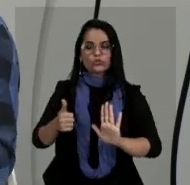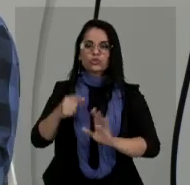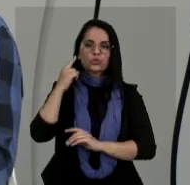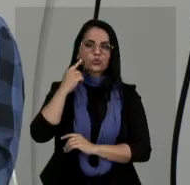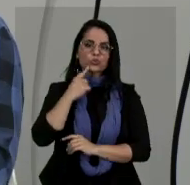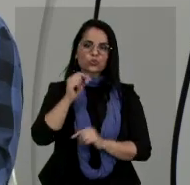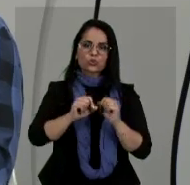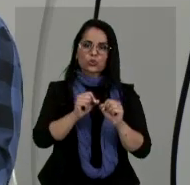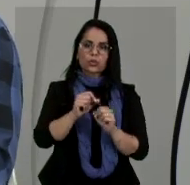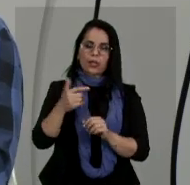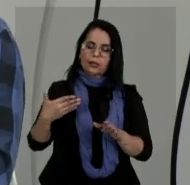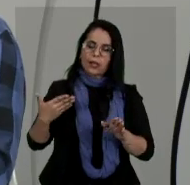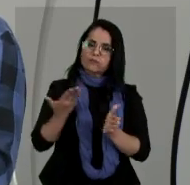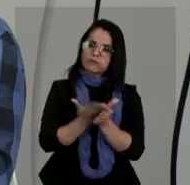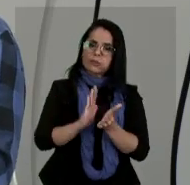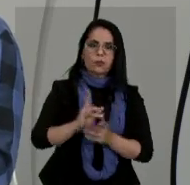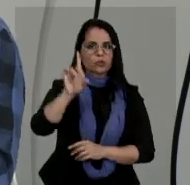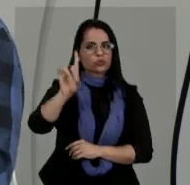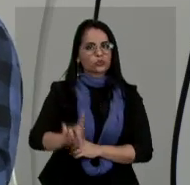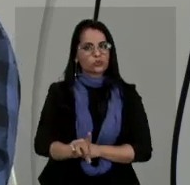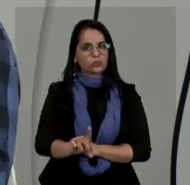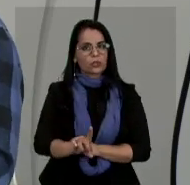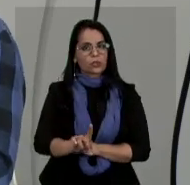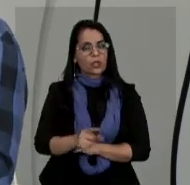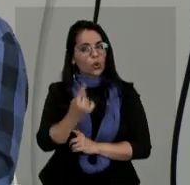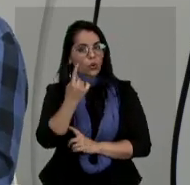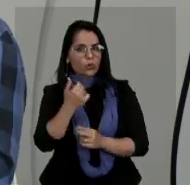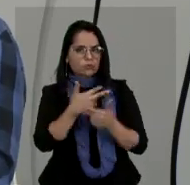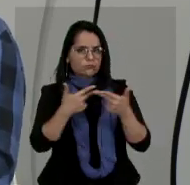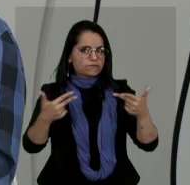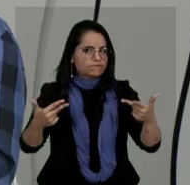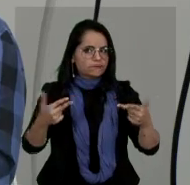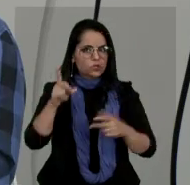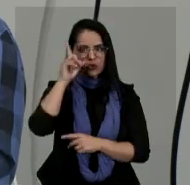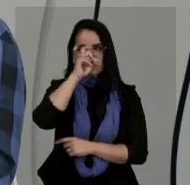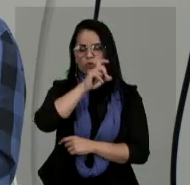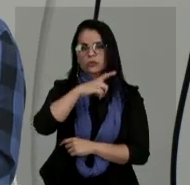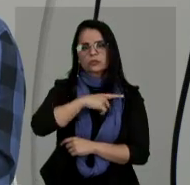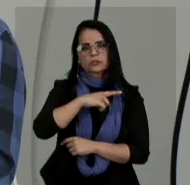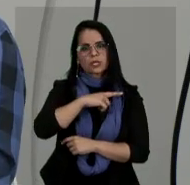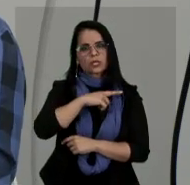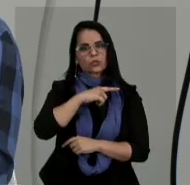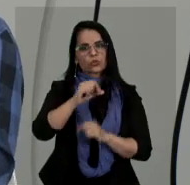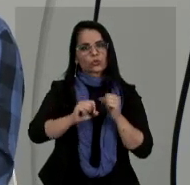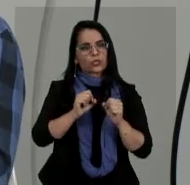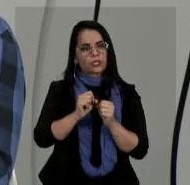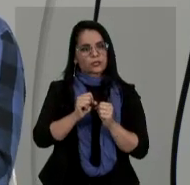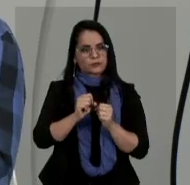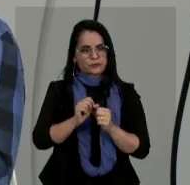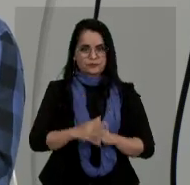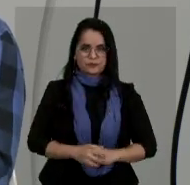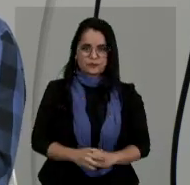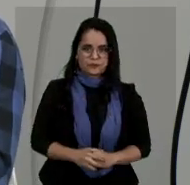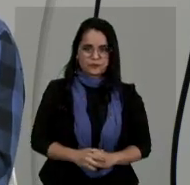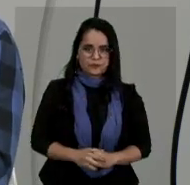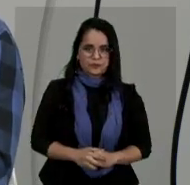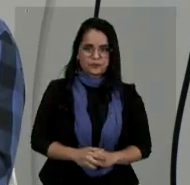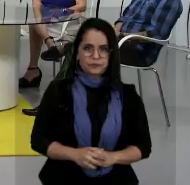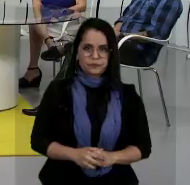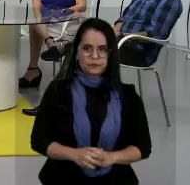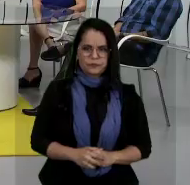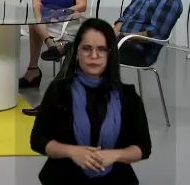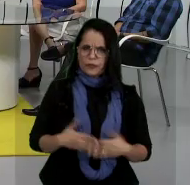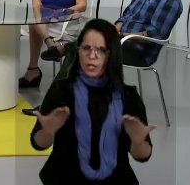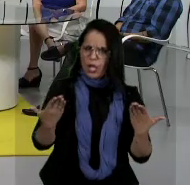então ele está sendo violado nos seus direitos. Então, é uma das dificuldades aí da violação de direito da pessoa surda. Bom,